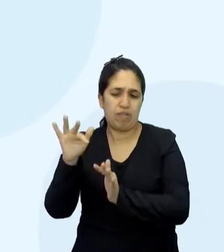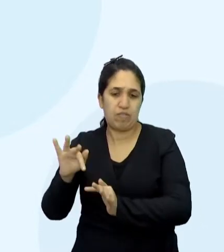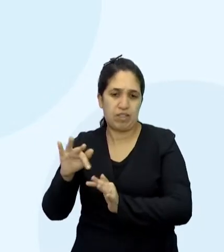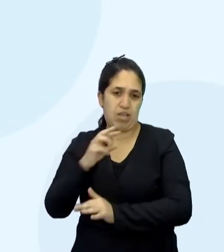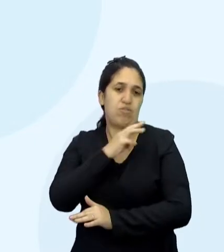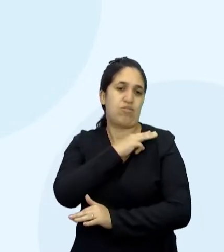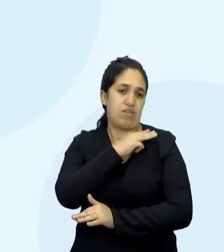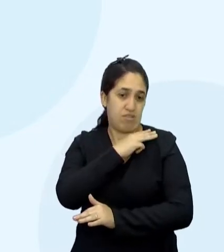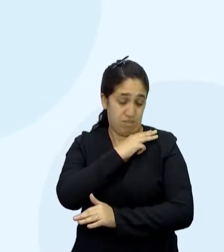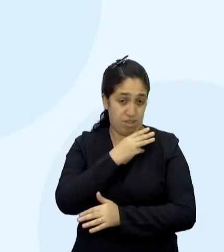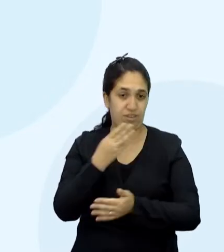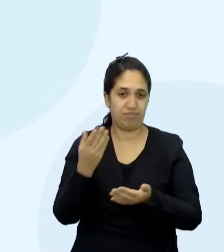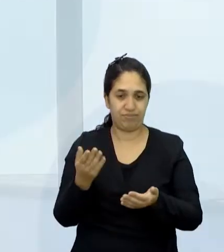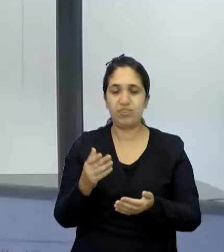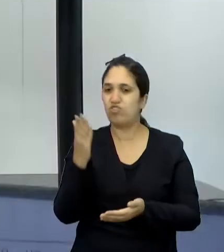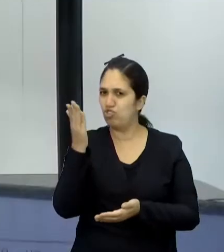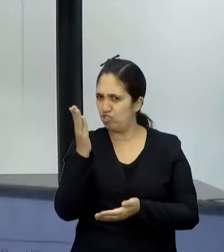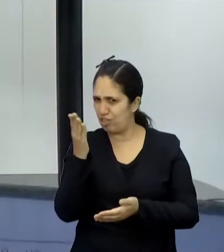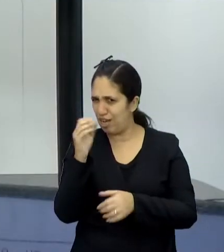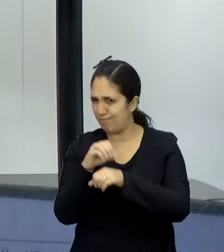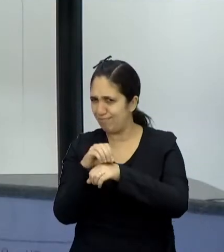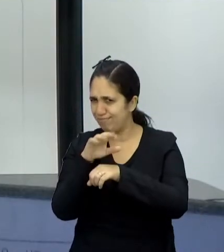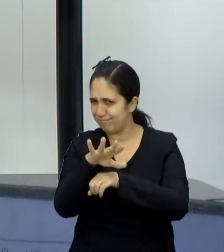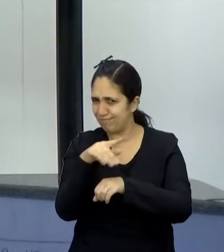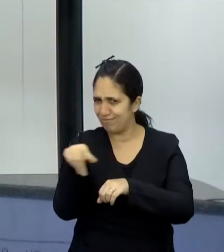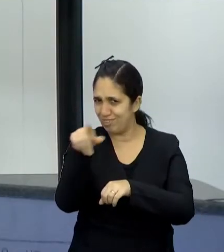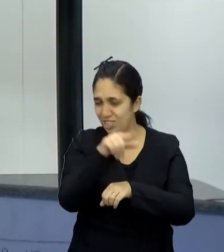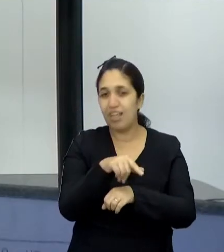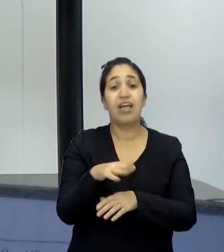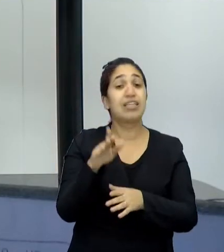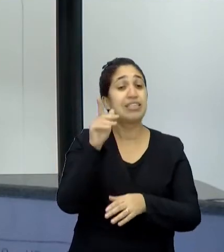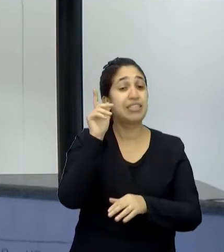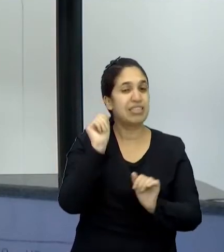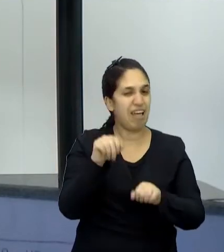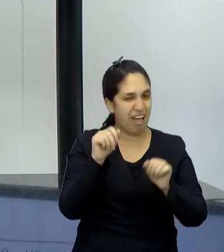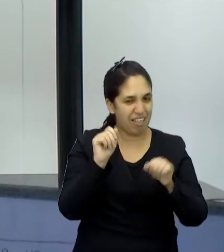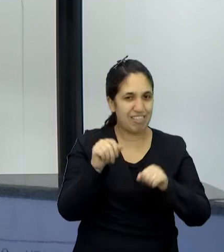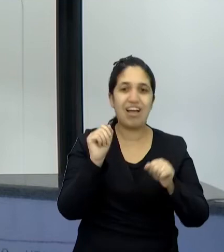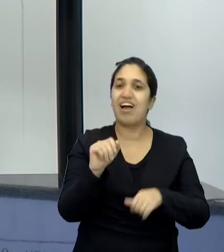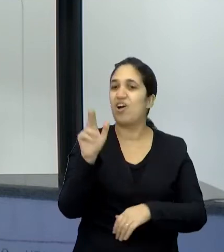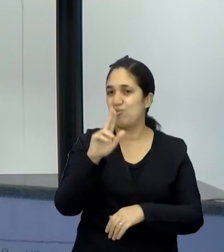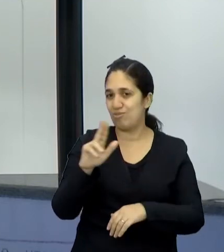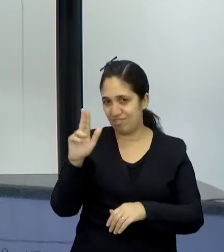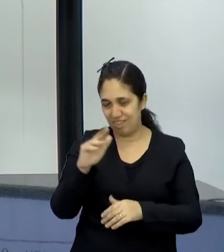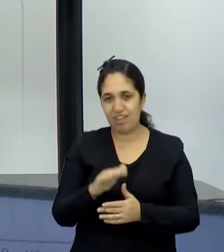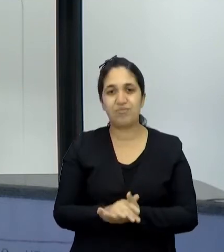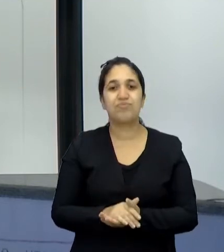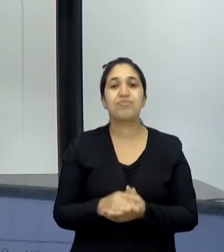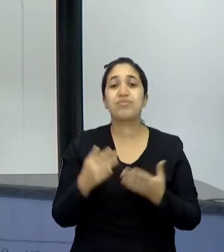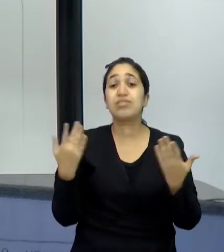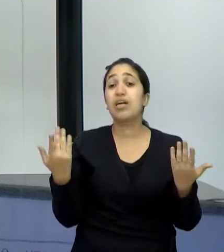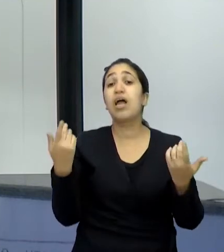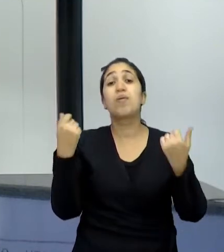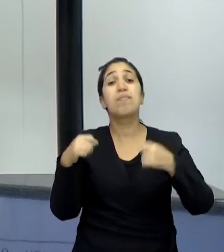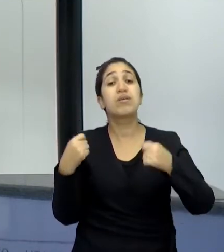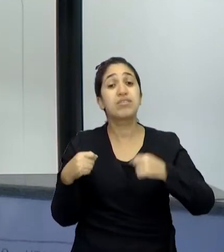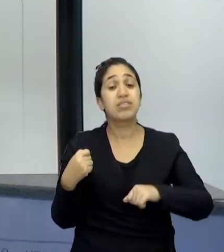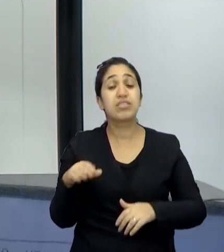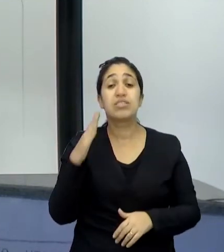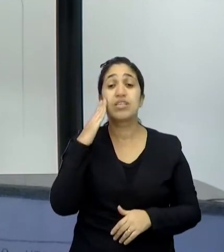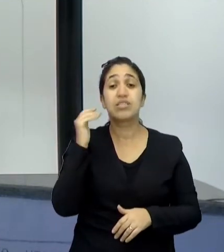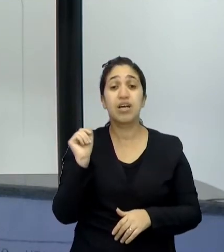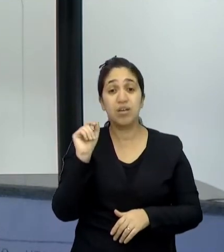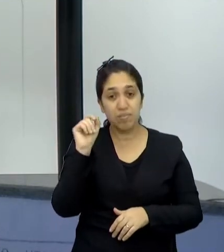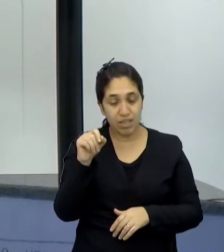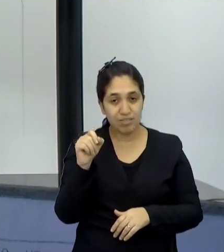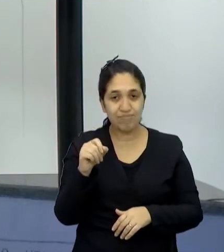tá bom? Do ensino médio. Mas eu já vou dar um spoiler, a gente consegue fazer tranquilamente esses exercícios. O que a gente precisa saber? Conhecer as